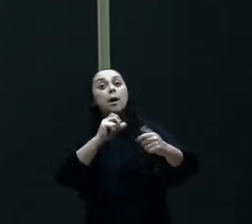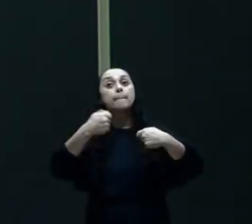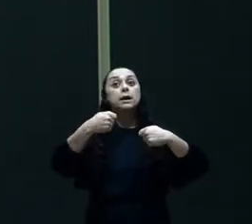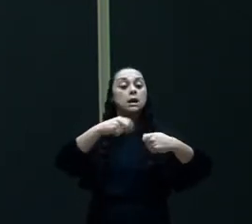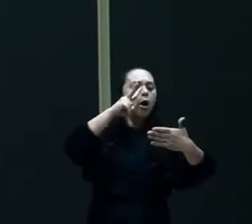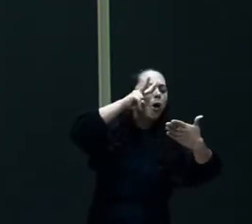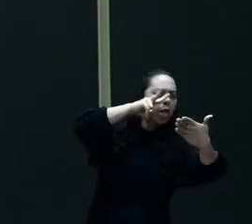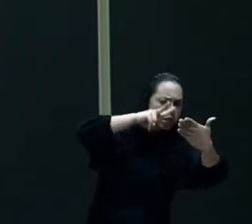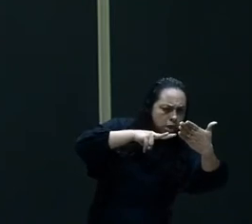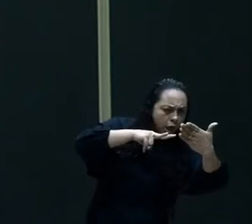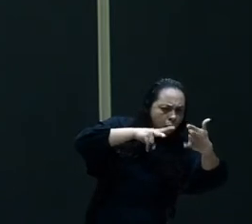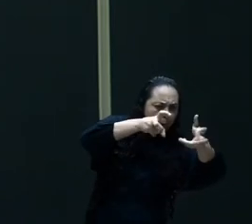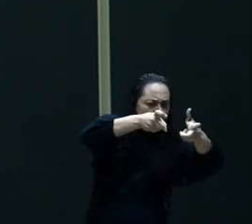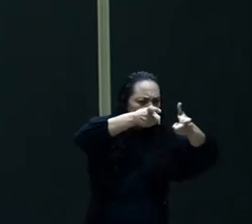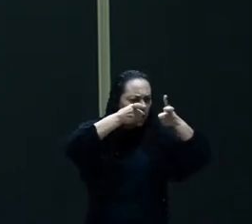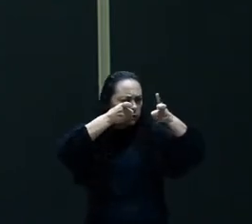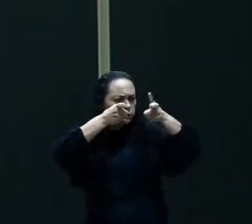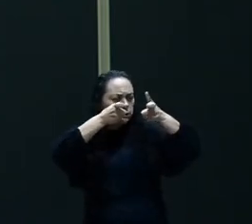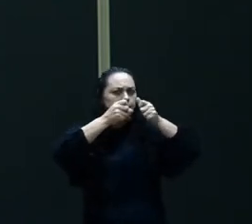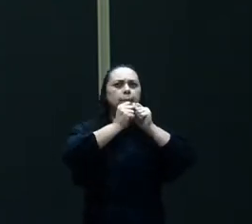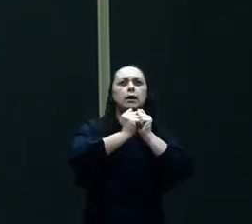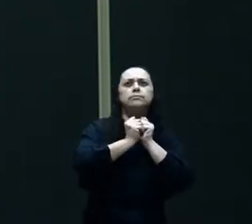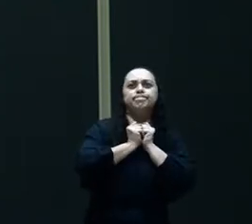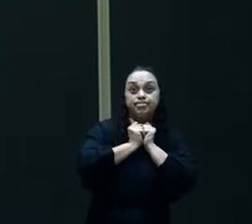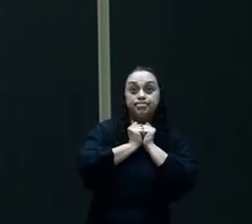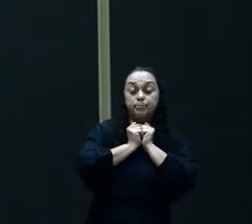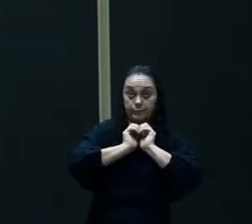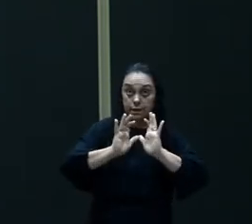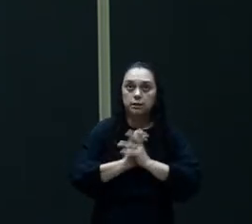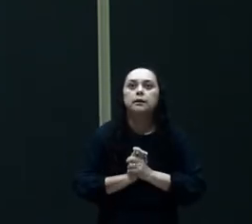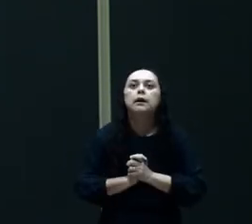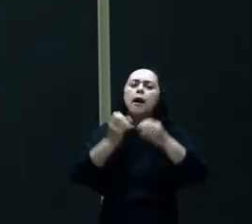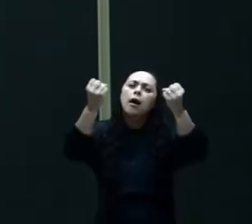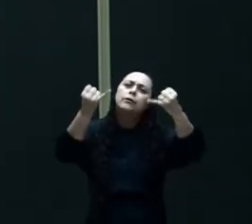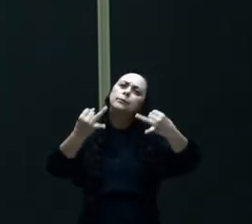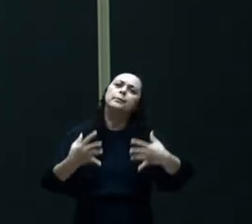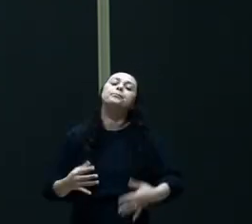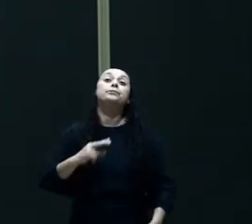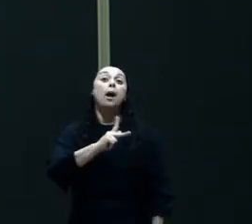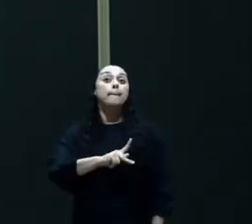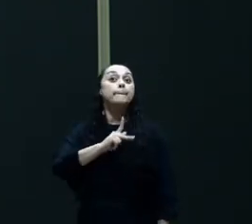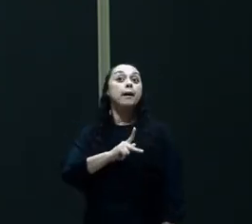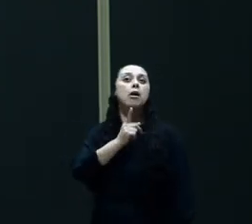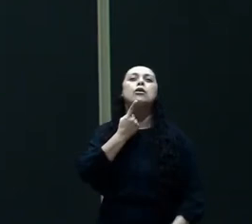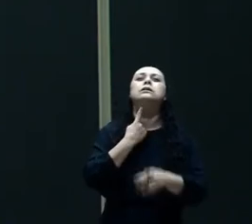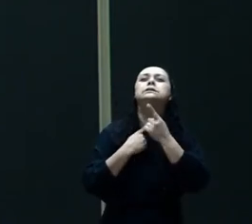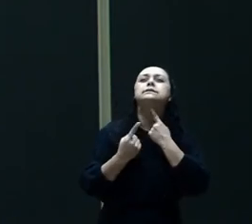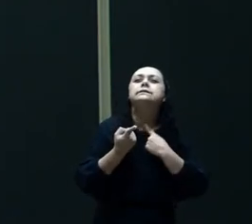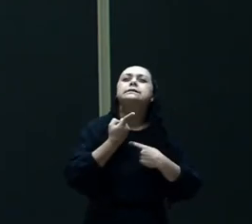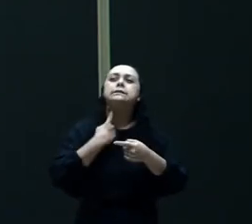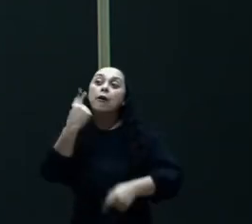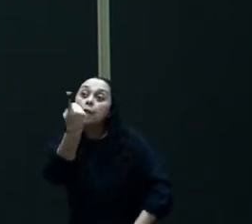da gente entender Paulo desejava ir a Roma era algo que estava no